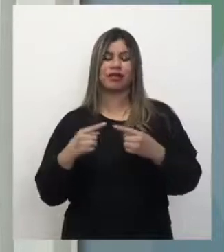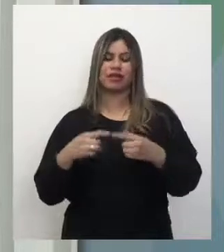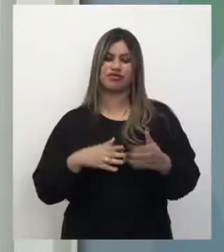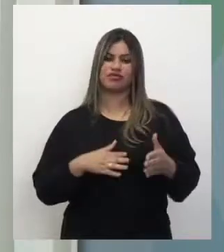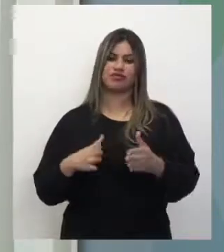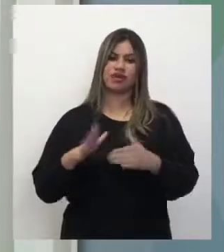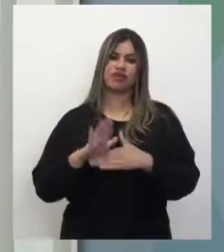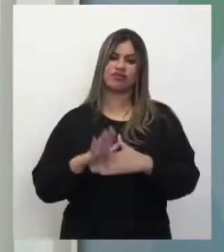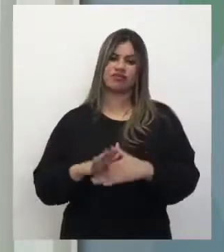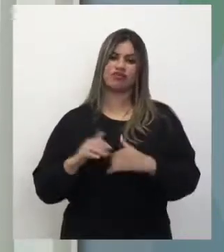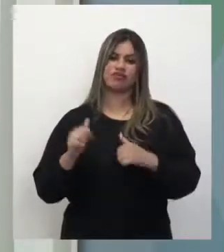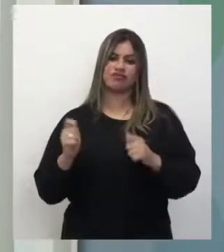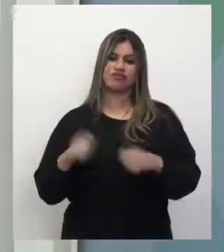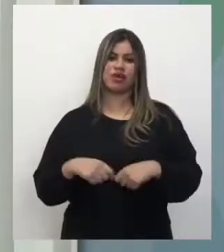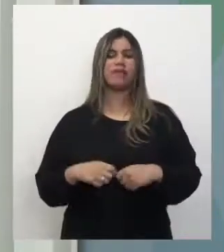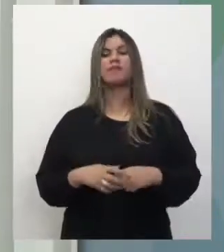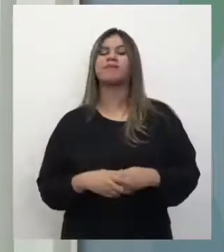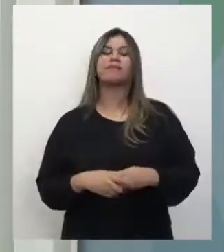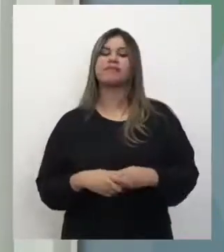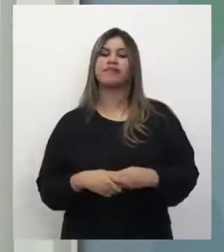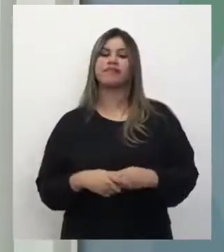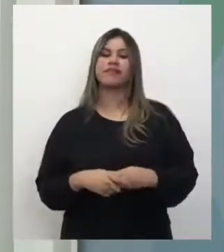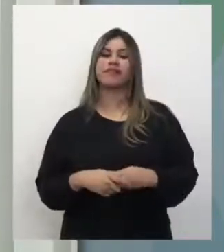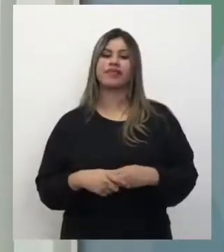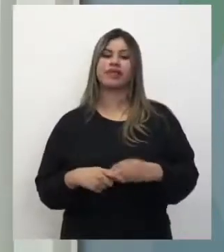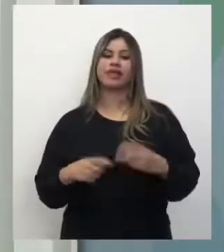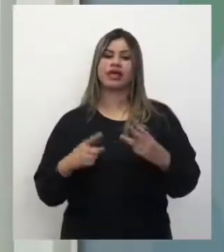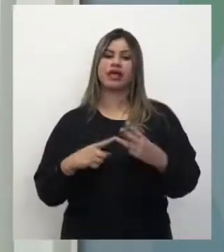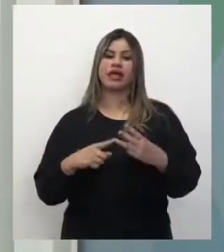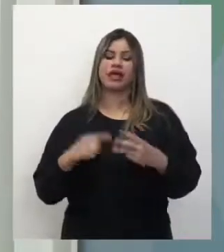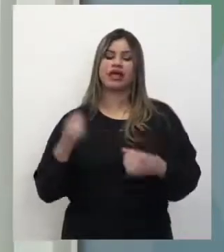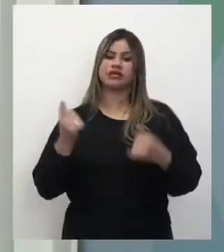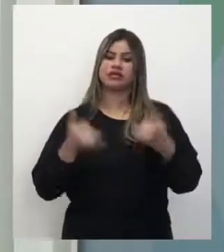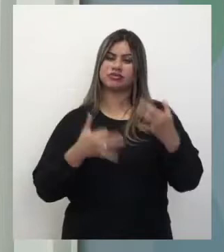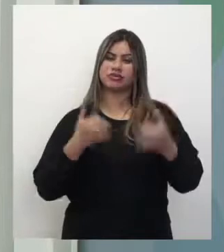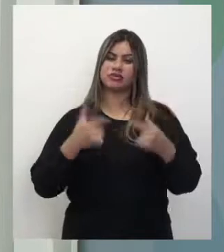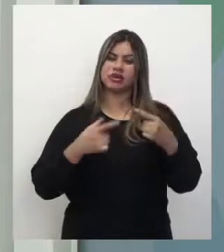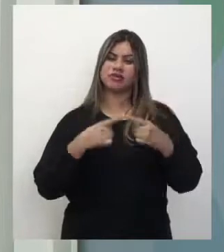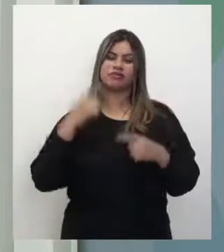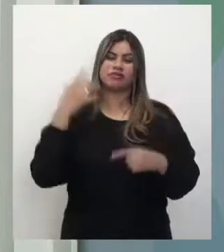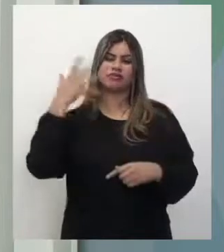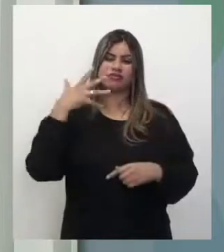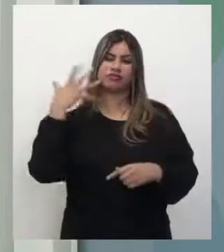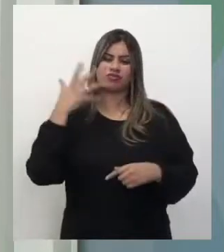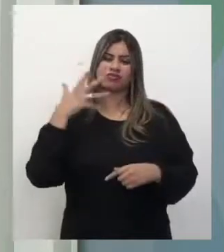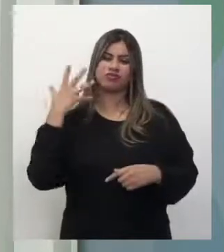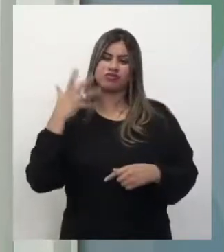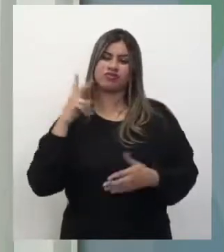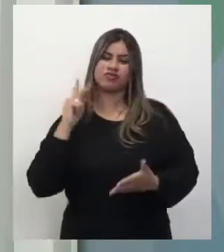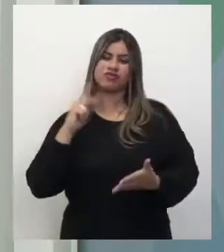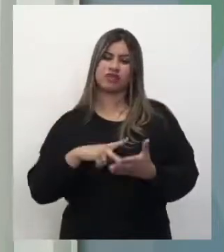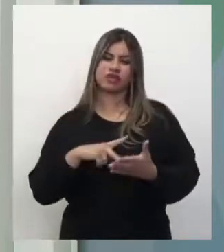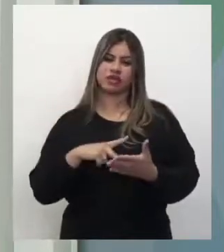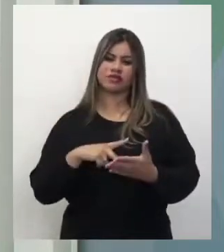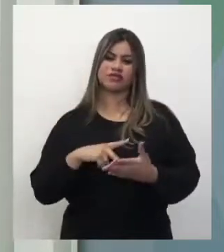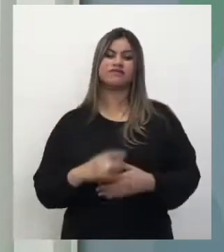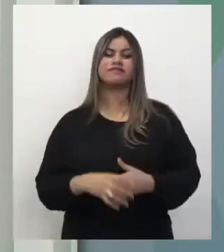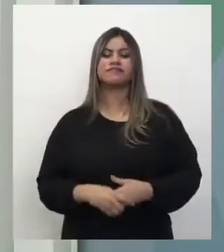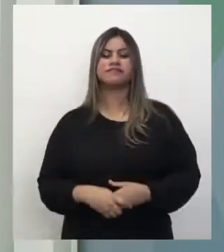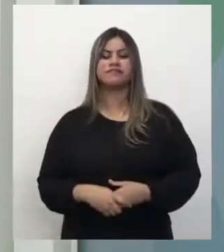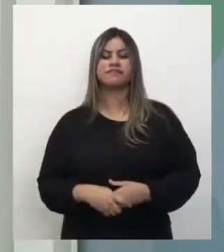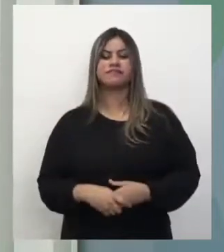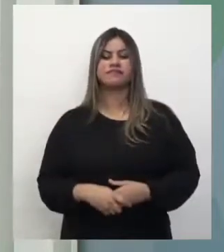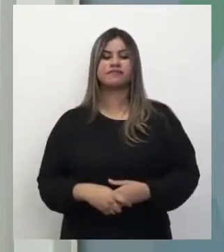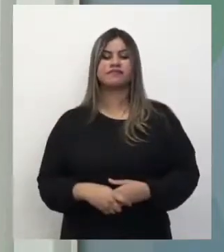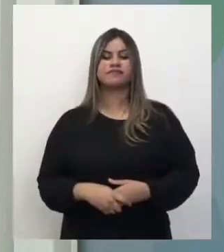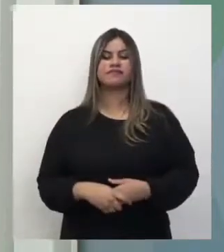a agirem de determinada maneira. A explicação, que é o discurso, né? O discurso de verdade, como eu dizia para vocês, e